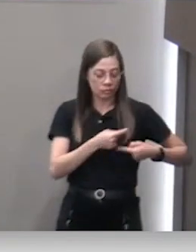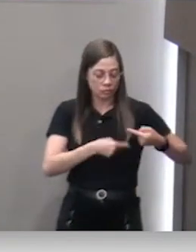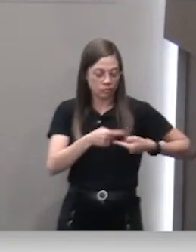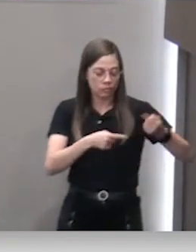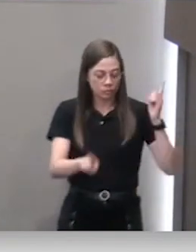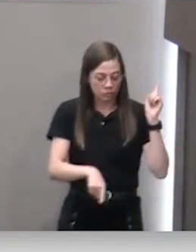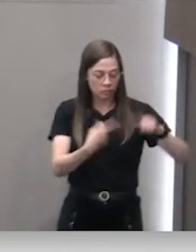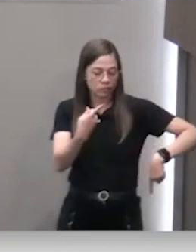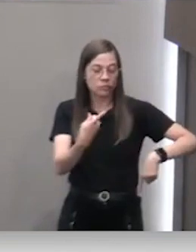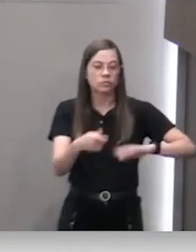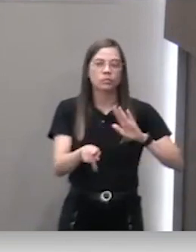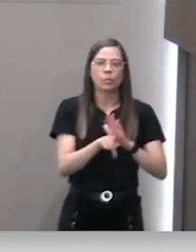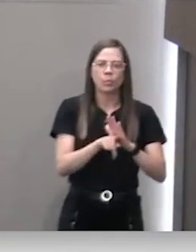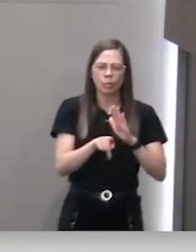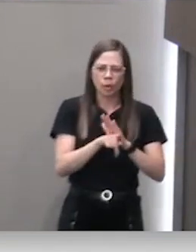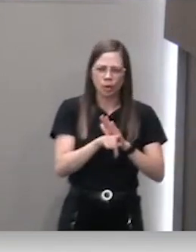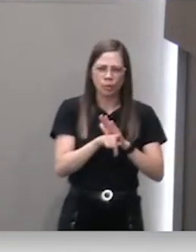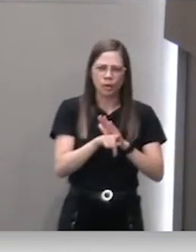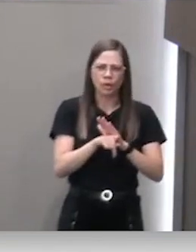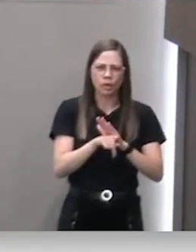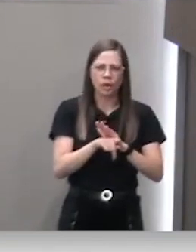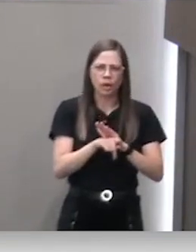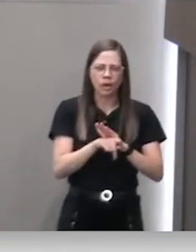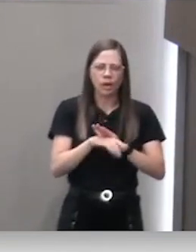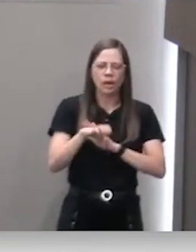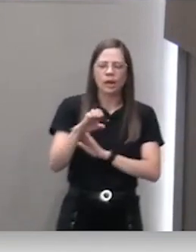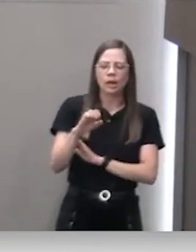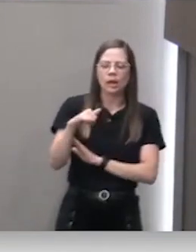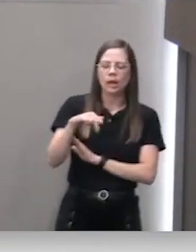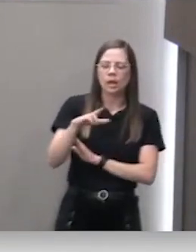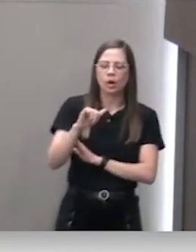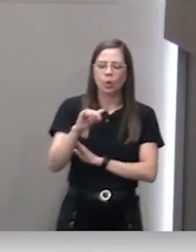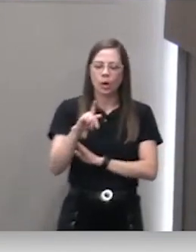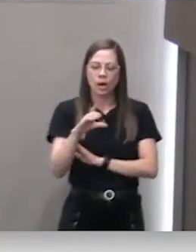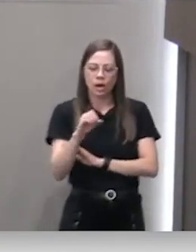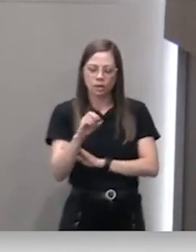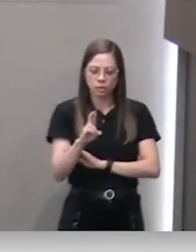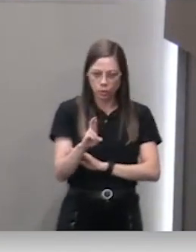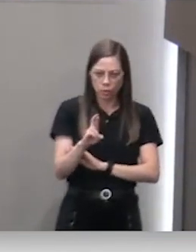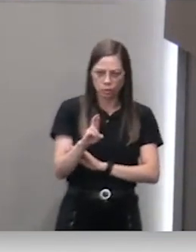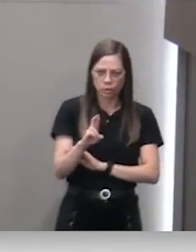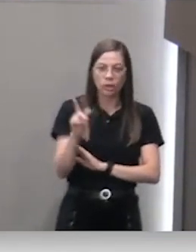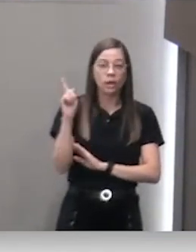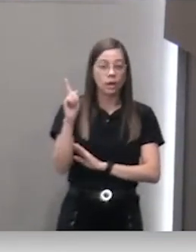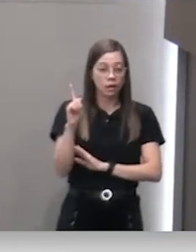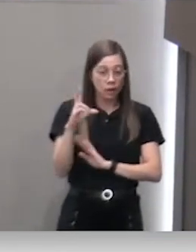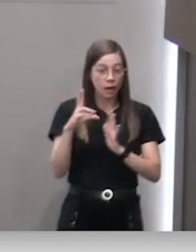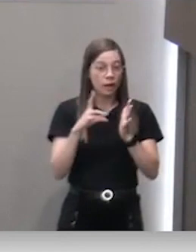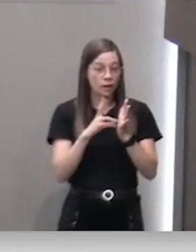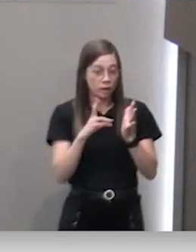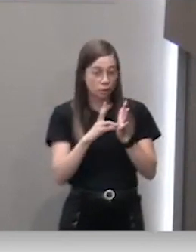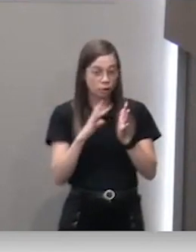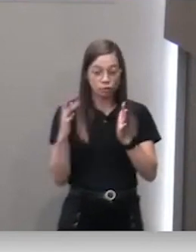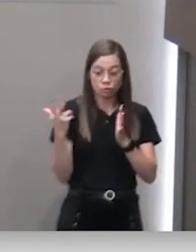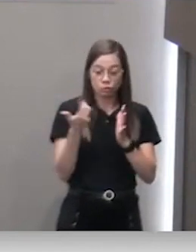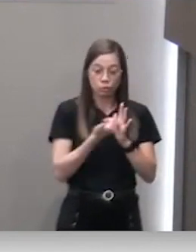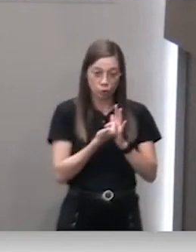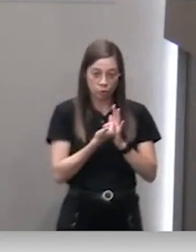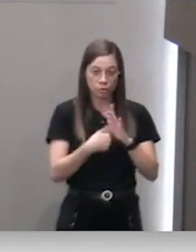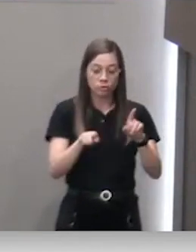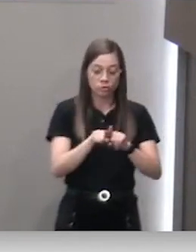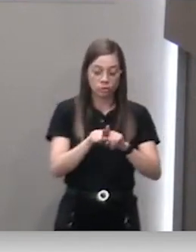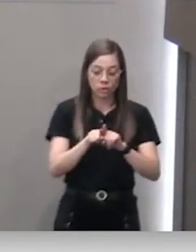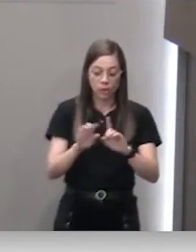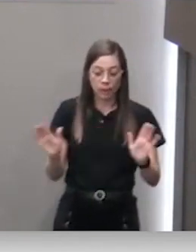do Equador. Participava de todos os movimentos revolucionários, feminista, indígena, todos. E